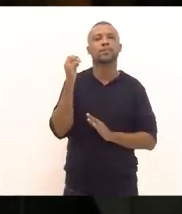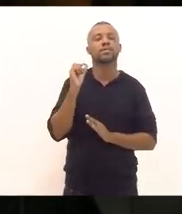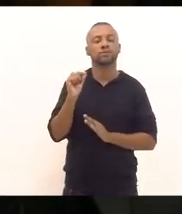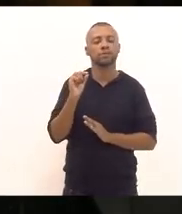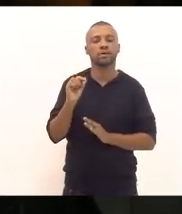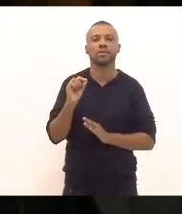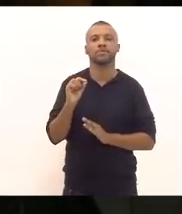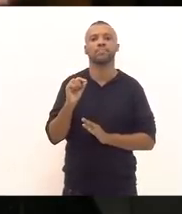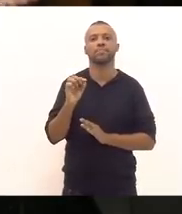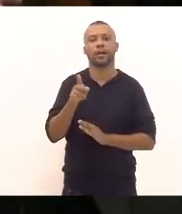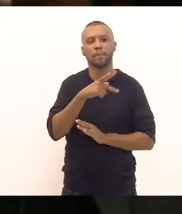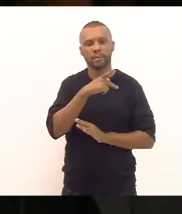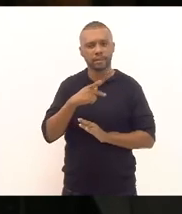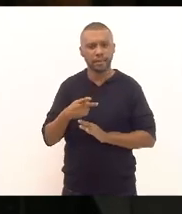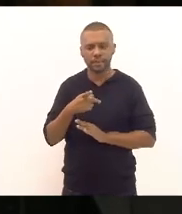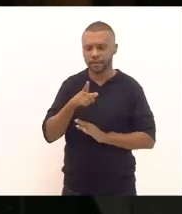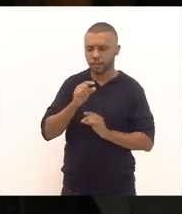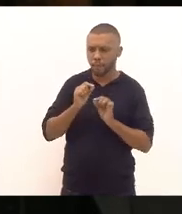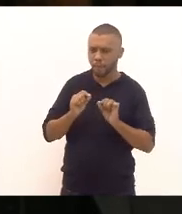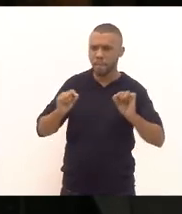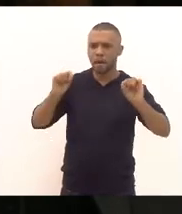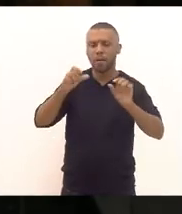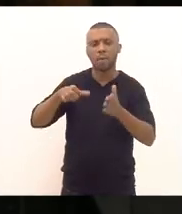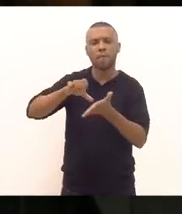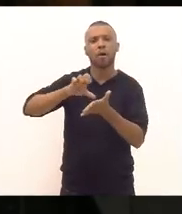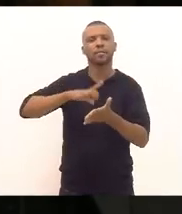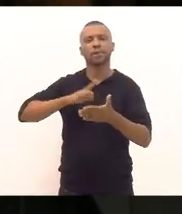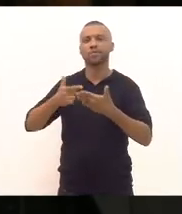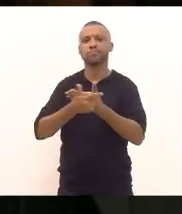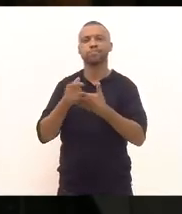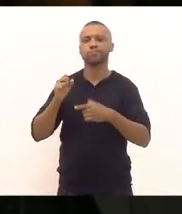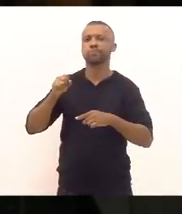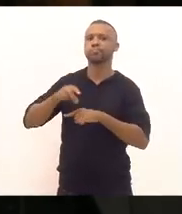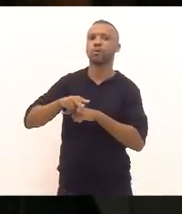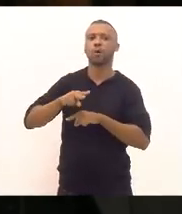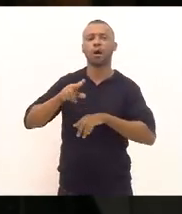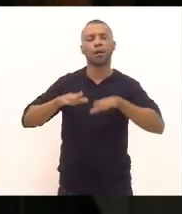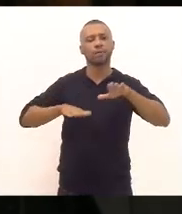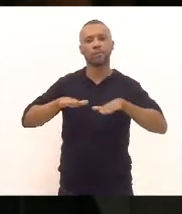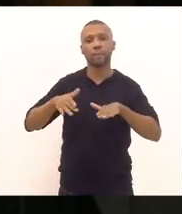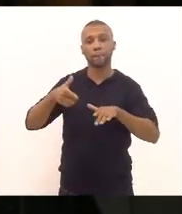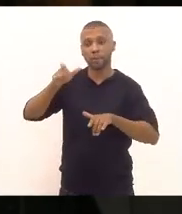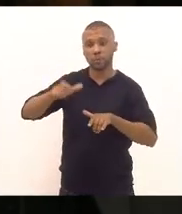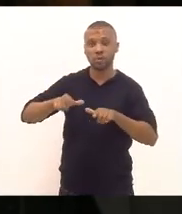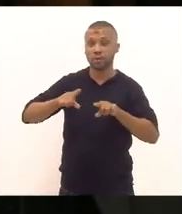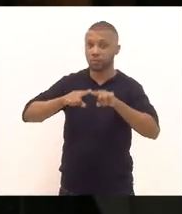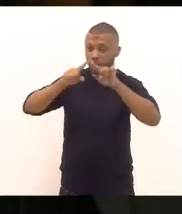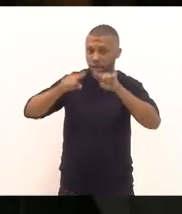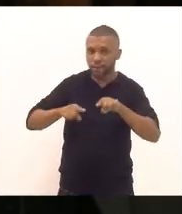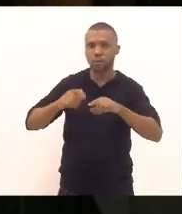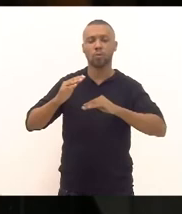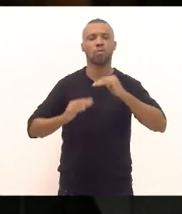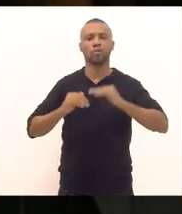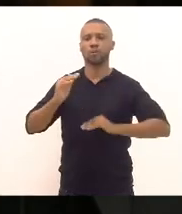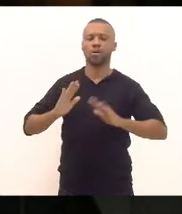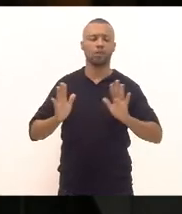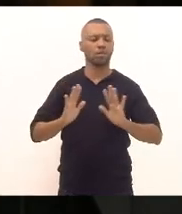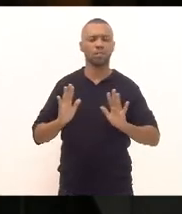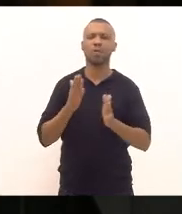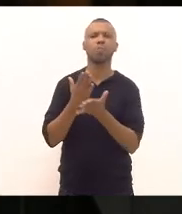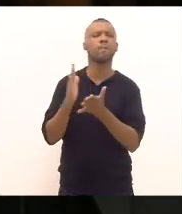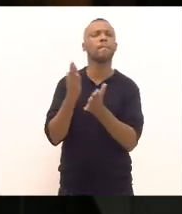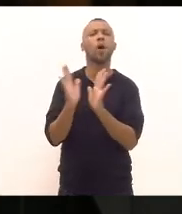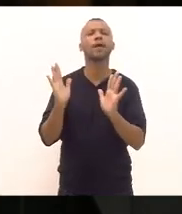que a presidência desses órgãos e sejam ocupadas no mais das vezes por pessoas que não são servidores de carreira Mas isso não importa